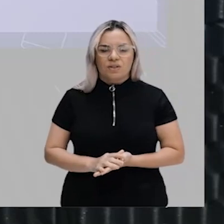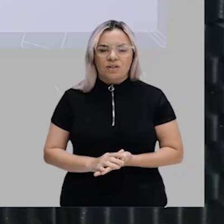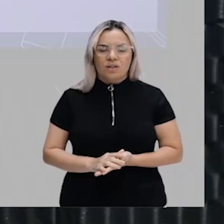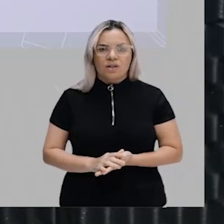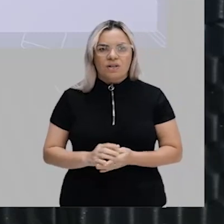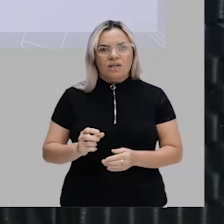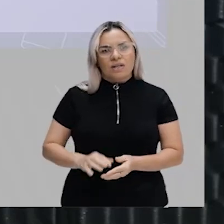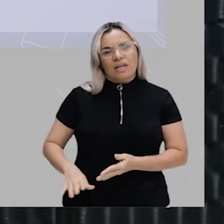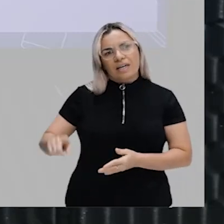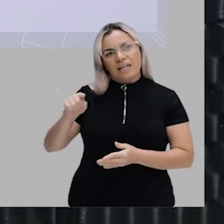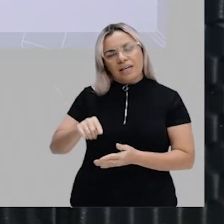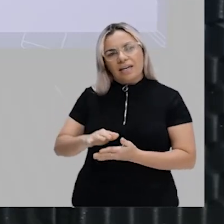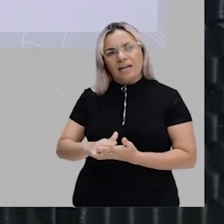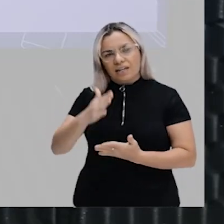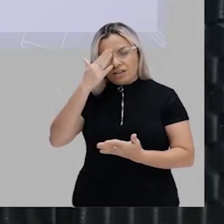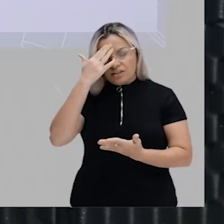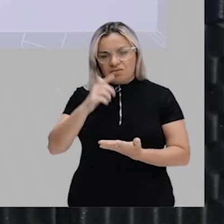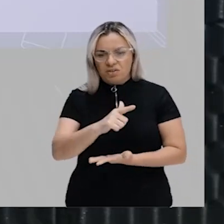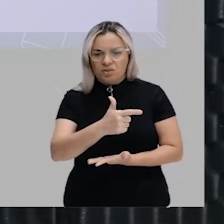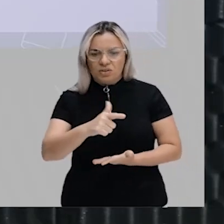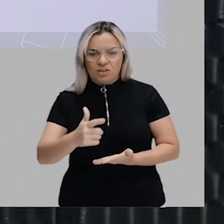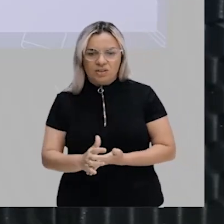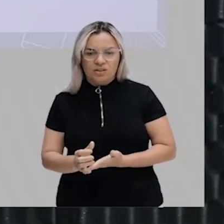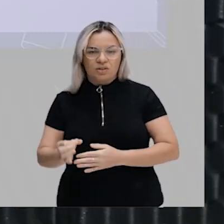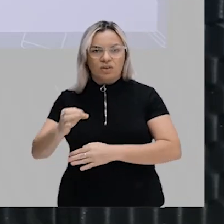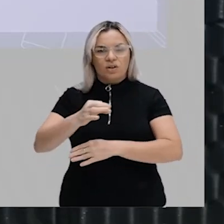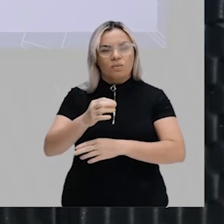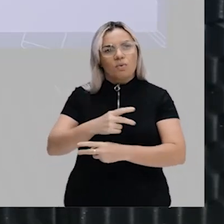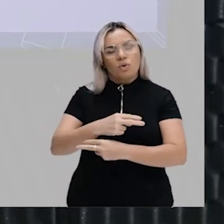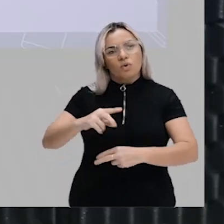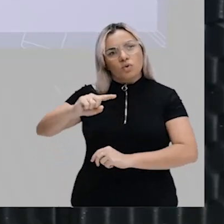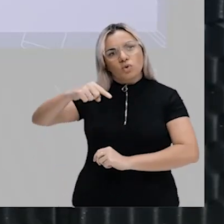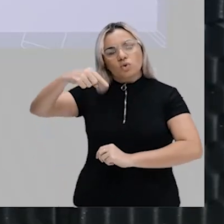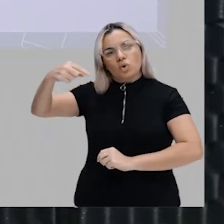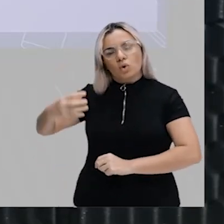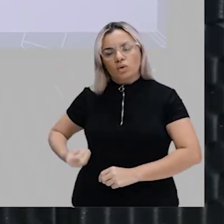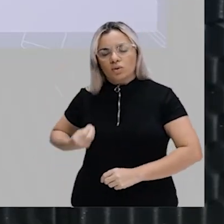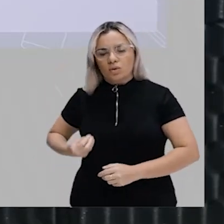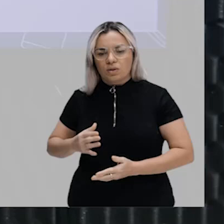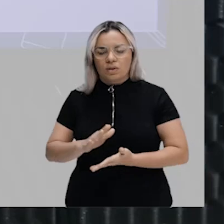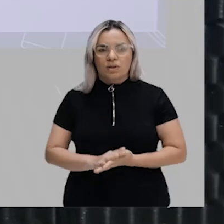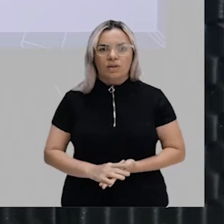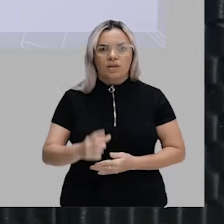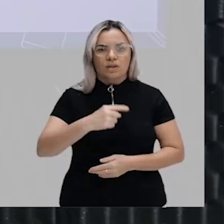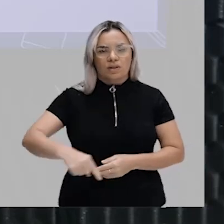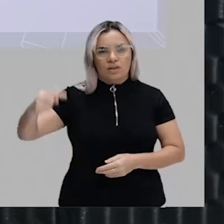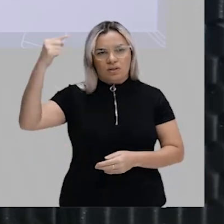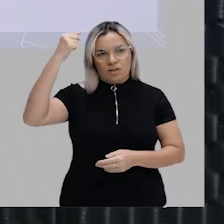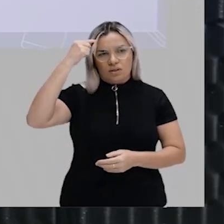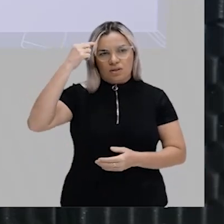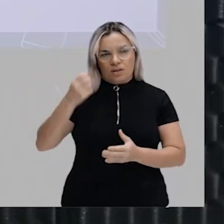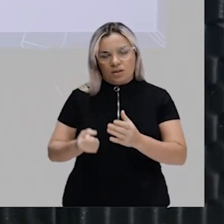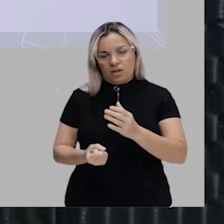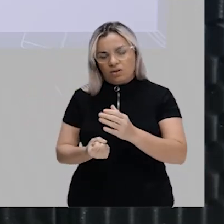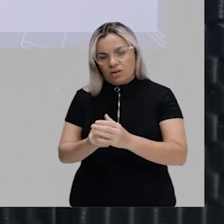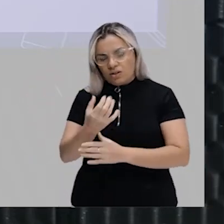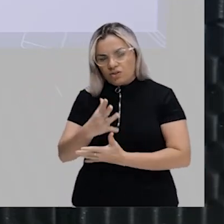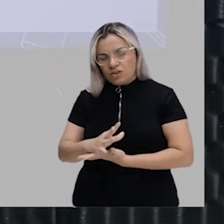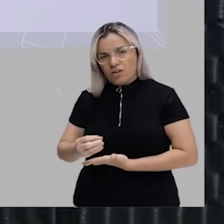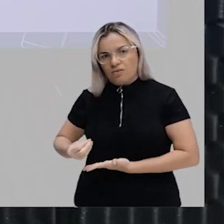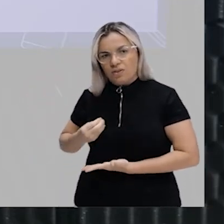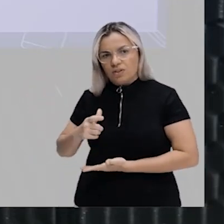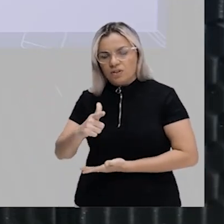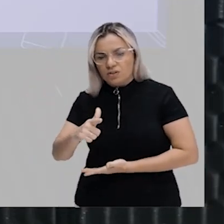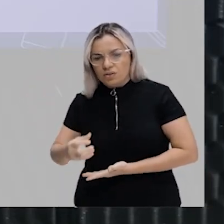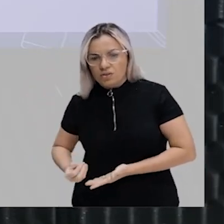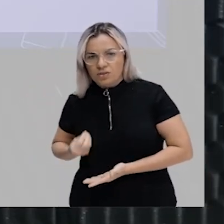colocados ali. Então, essa ideia de que matéria bruta tá, poderia originar a vida, essa ideia ela é